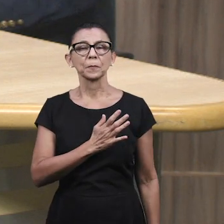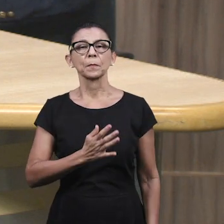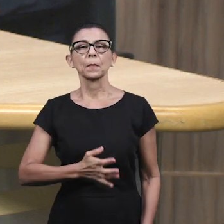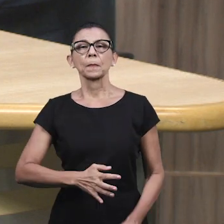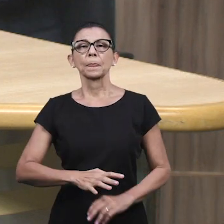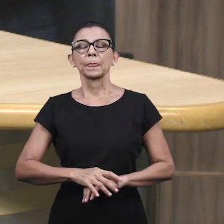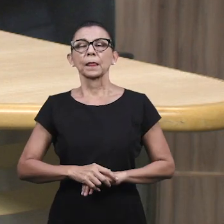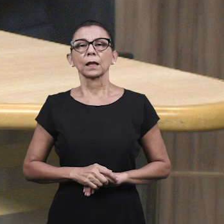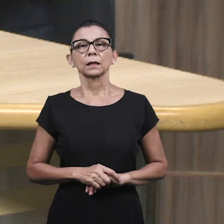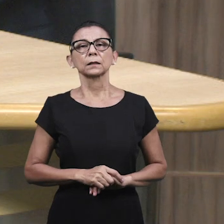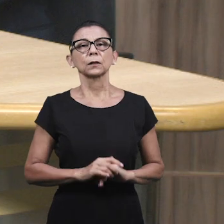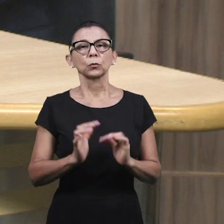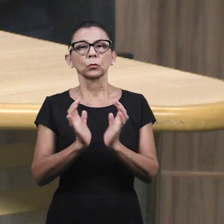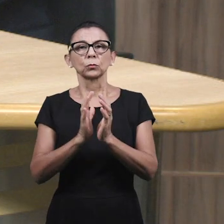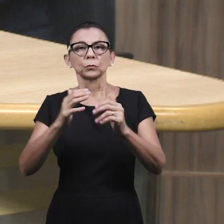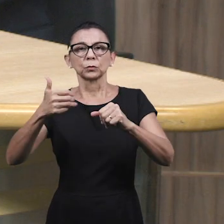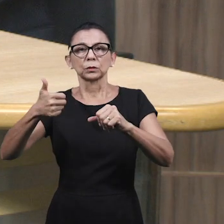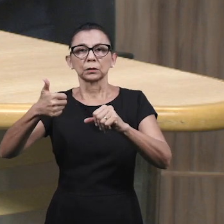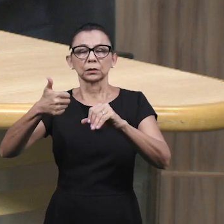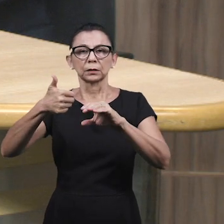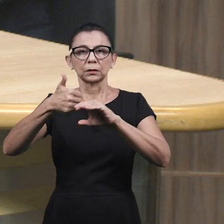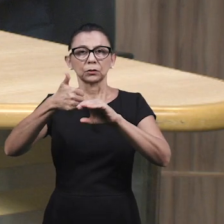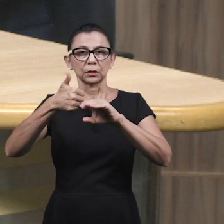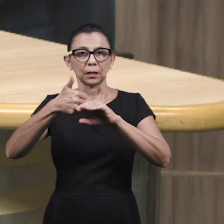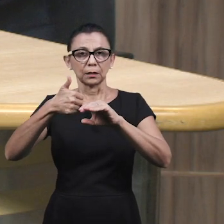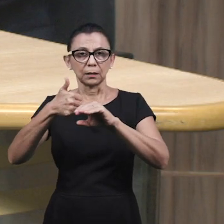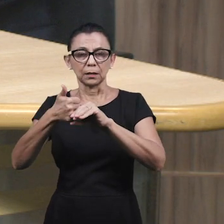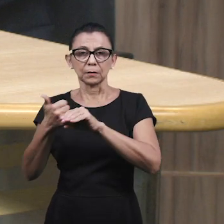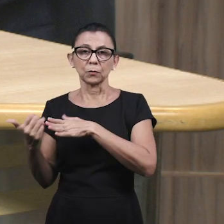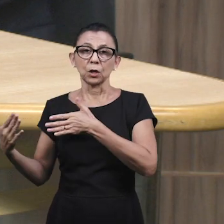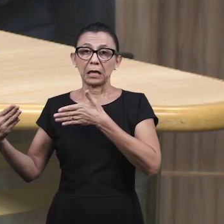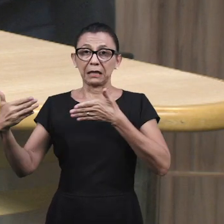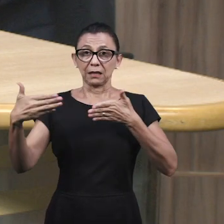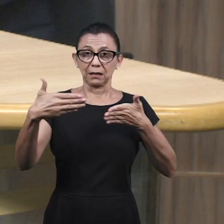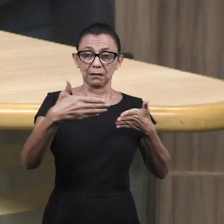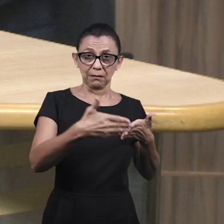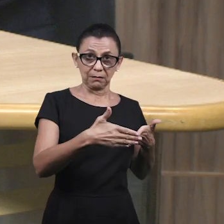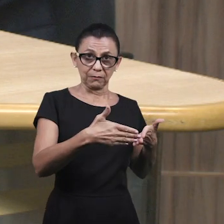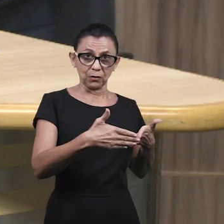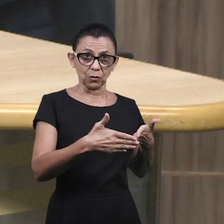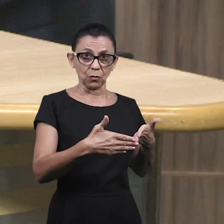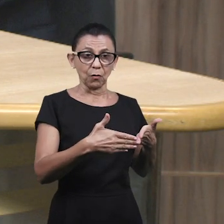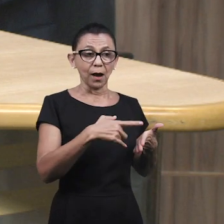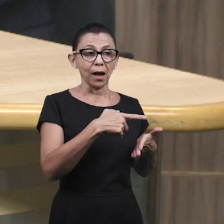desviou, as pessoas se apegaram ao ídolo. Então, Jesus era